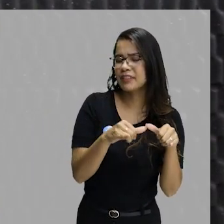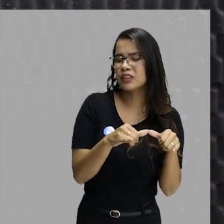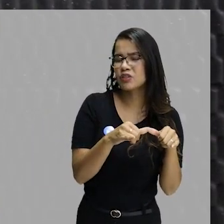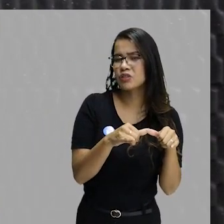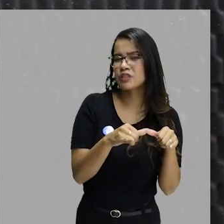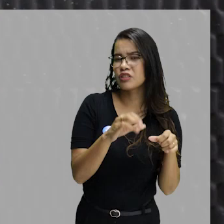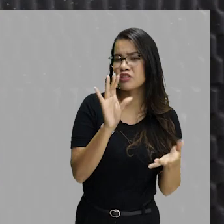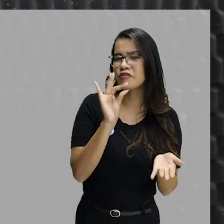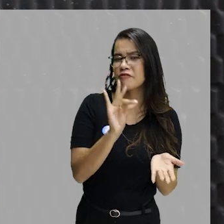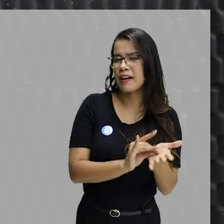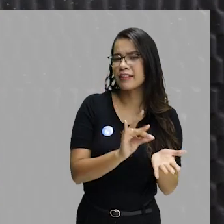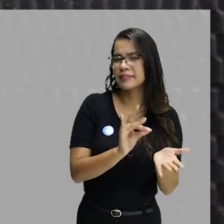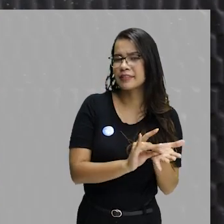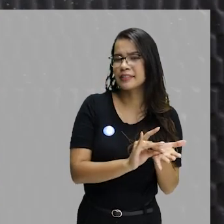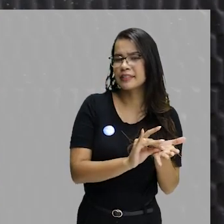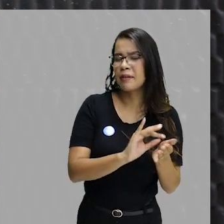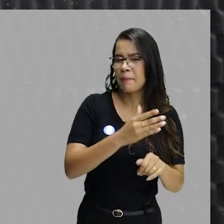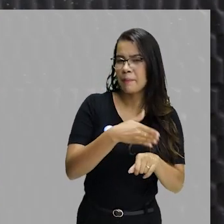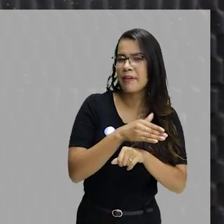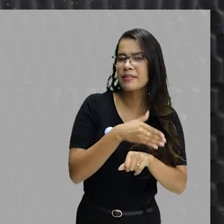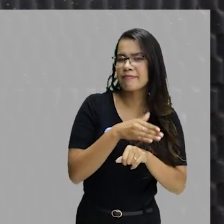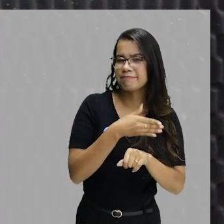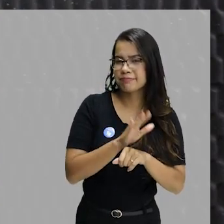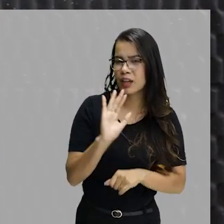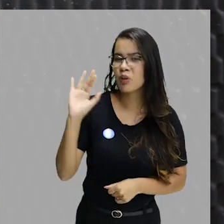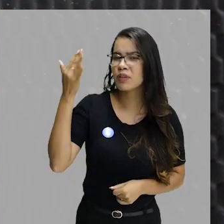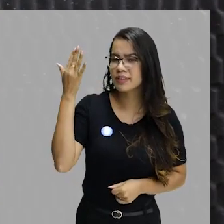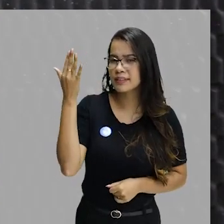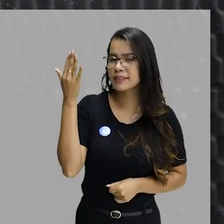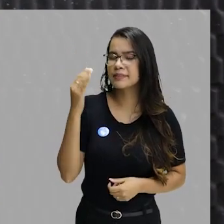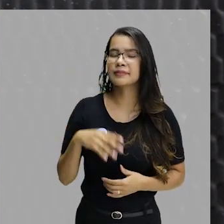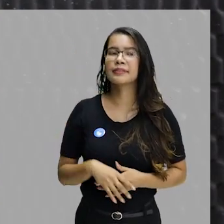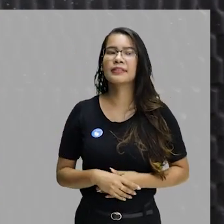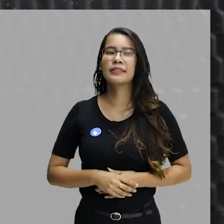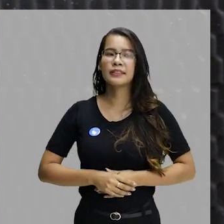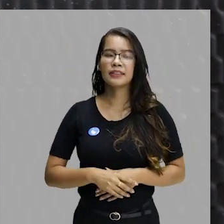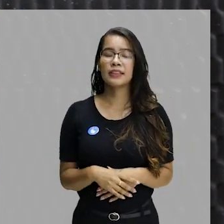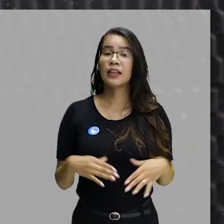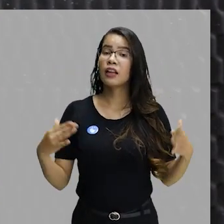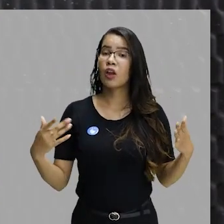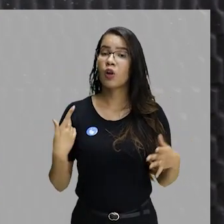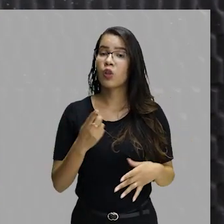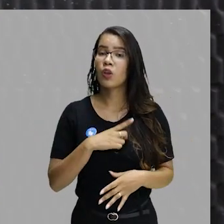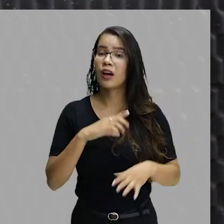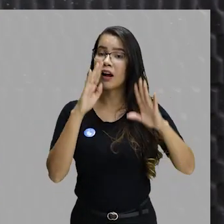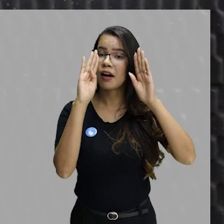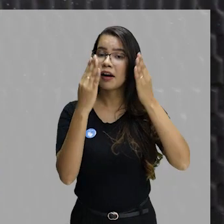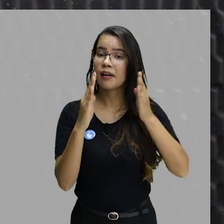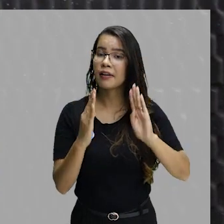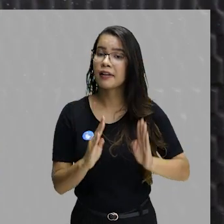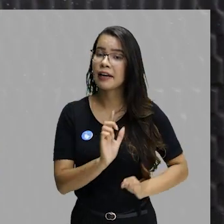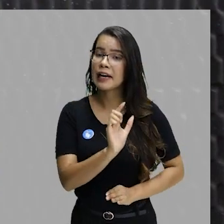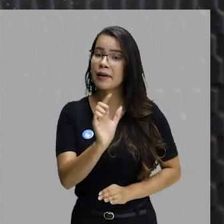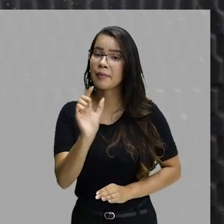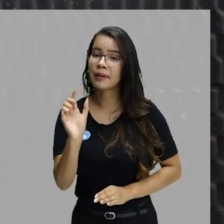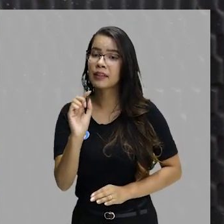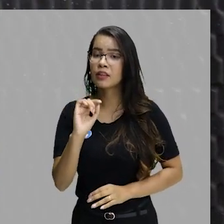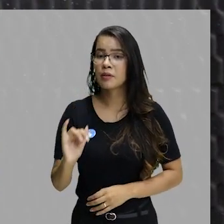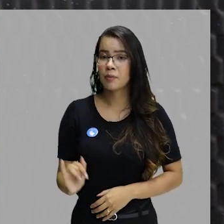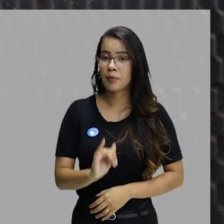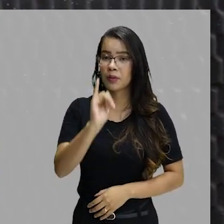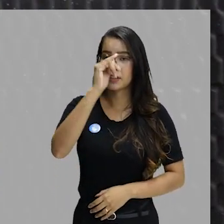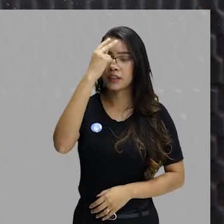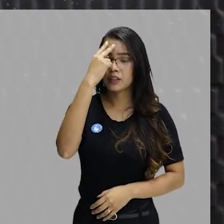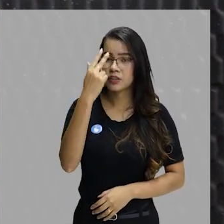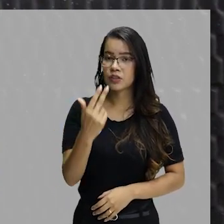ideias ou se vai, na prática, acontecer. Nós vamos observar alguns elementos importantes na história